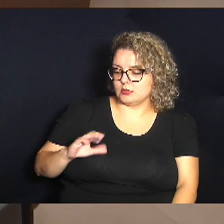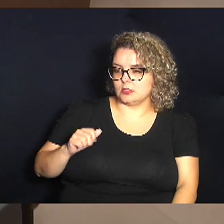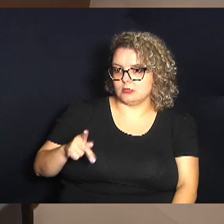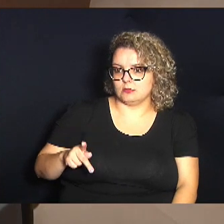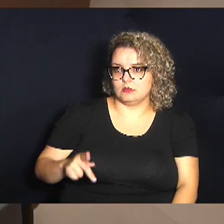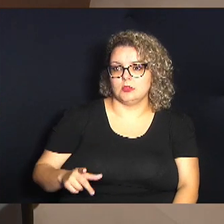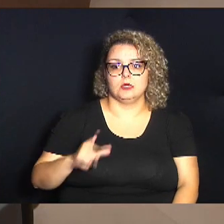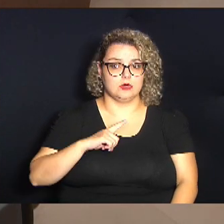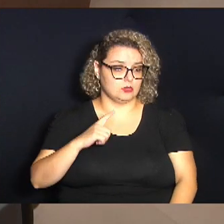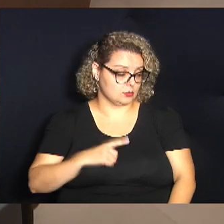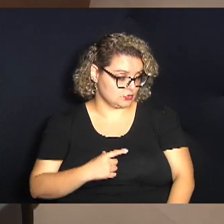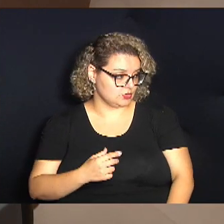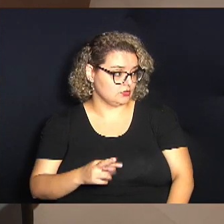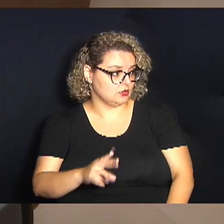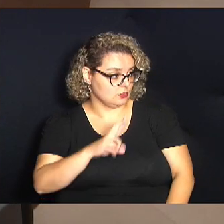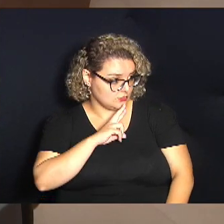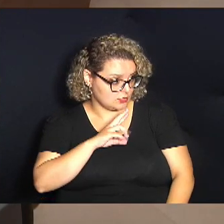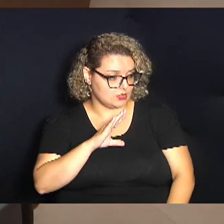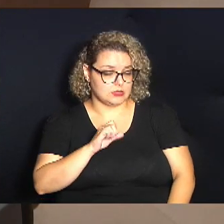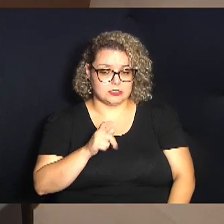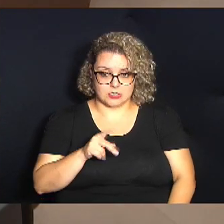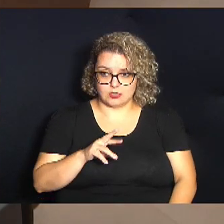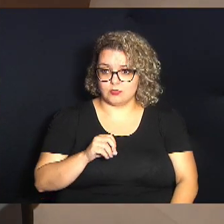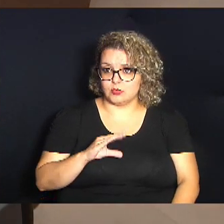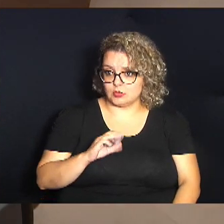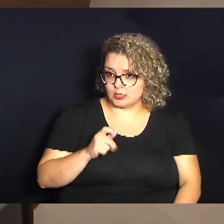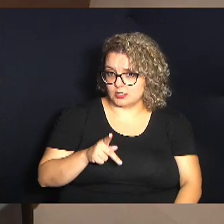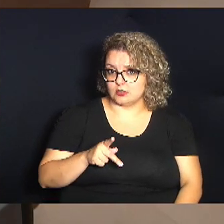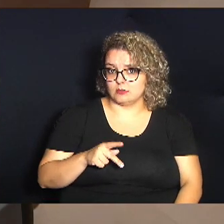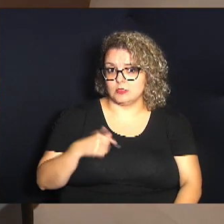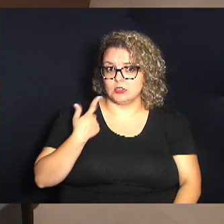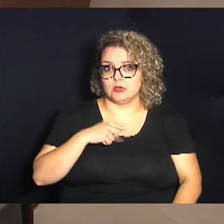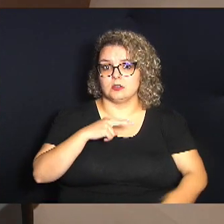Ceprocamp aqui, porque nós acabamos de inaugurar uma